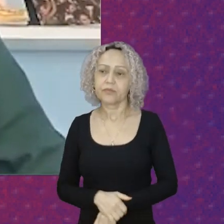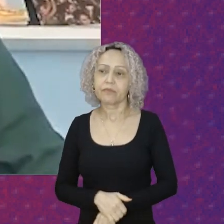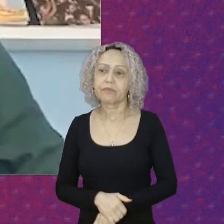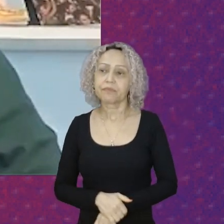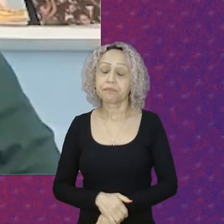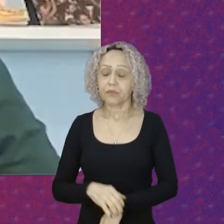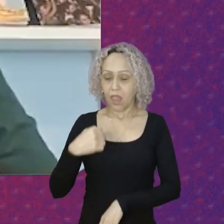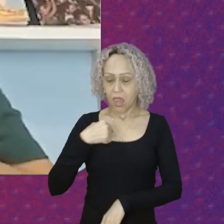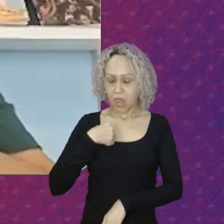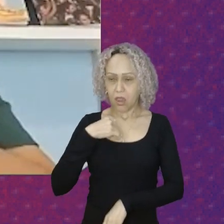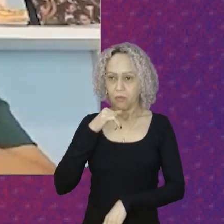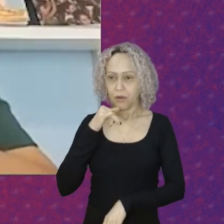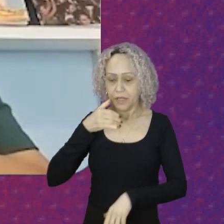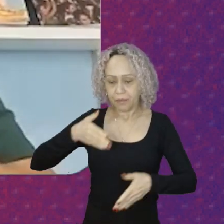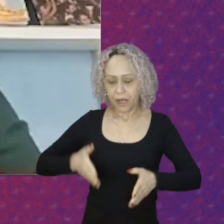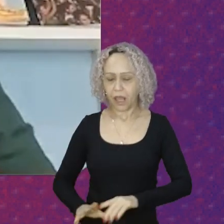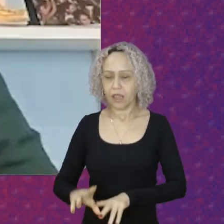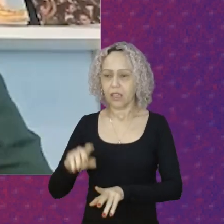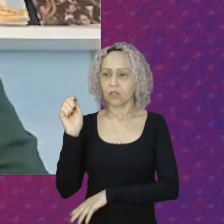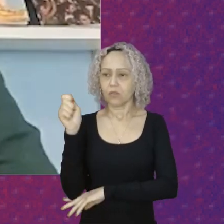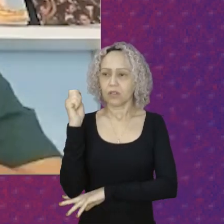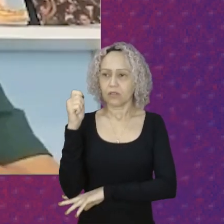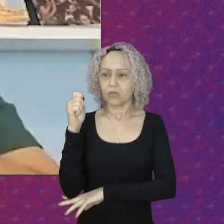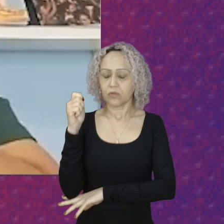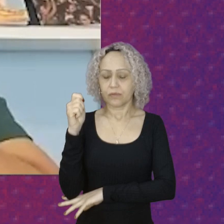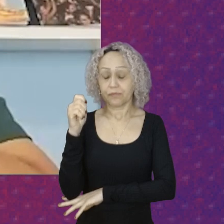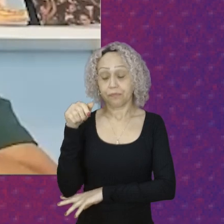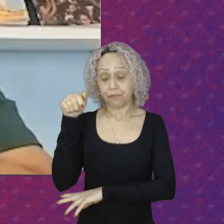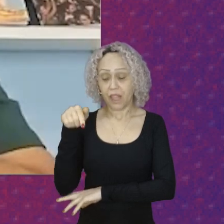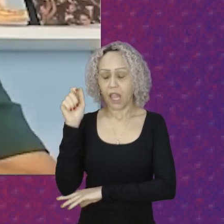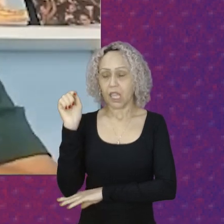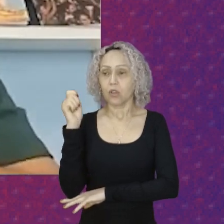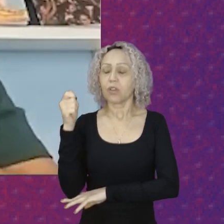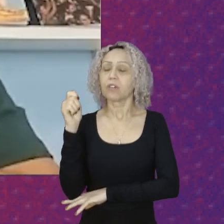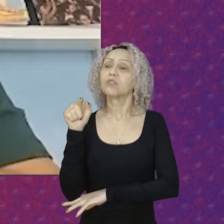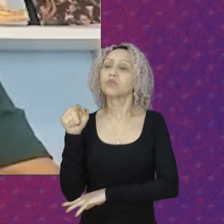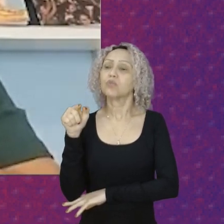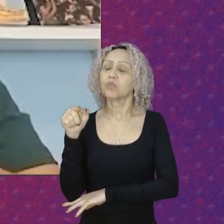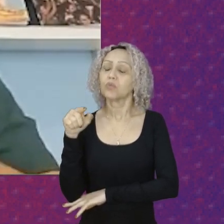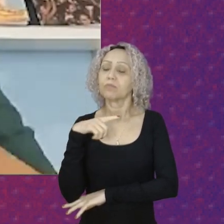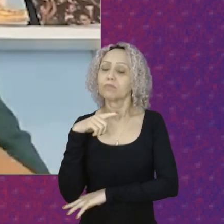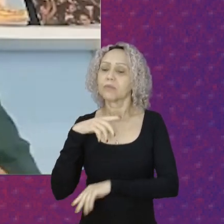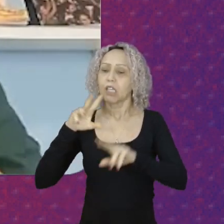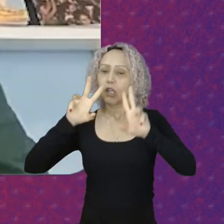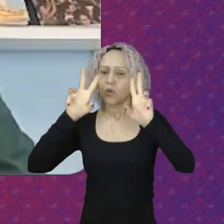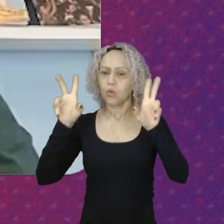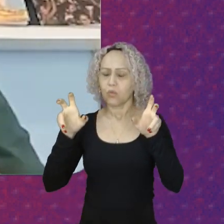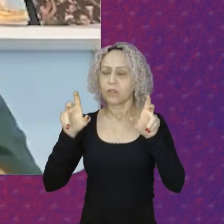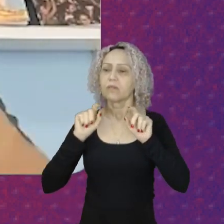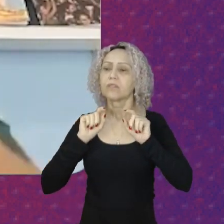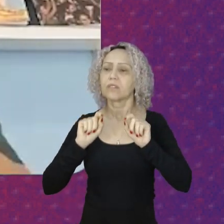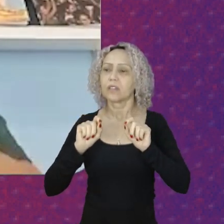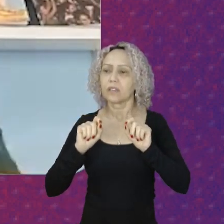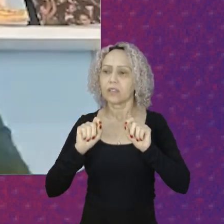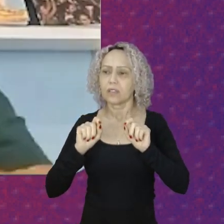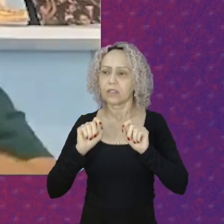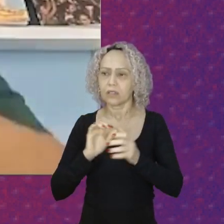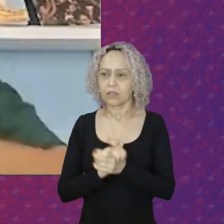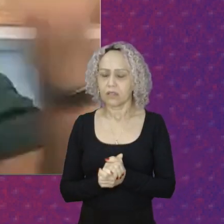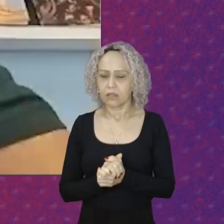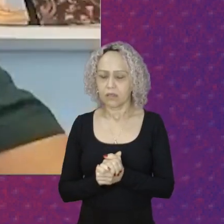agarrar essas oportunidades. Aqui no Rio Grande do Sul, tem um ditado que diz que a gente não